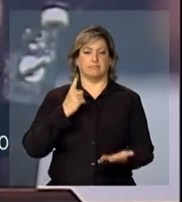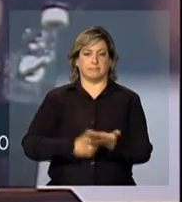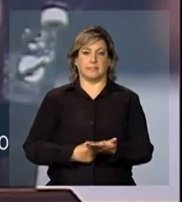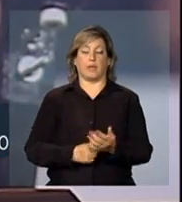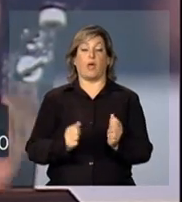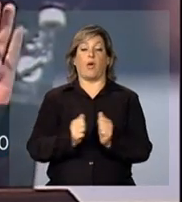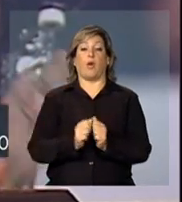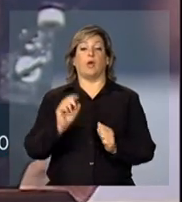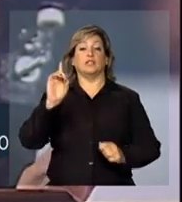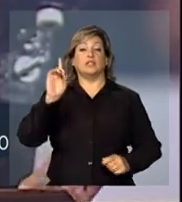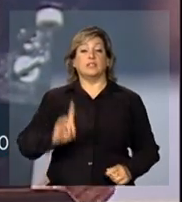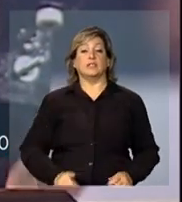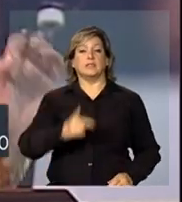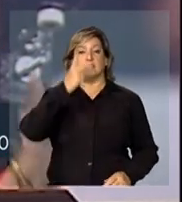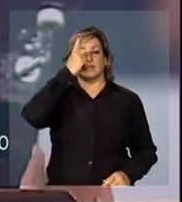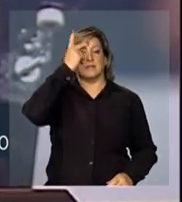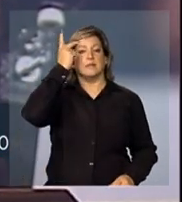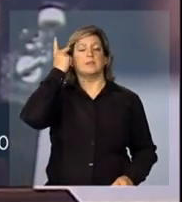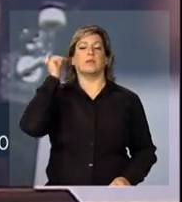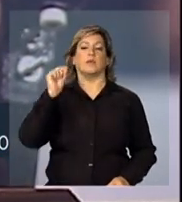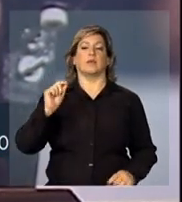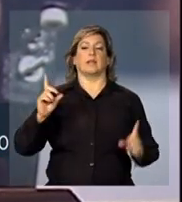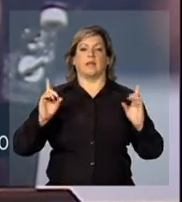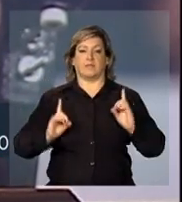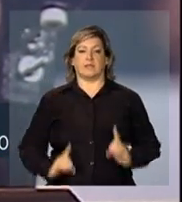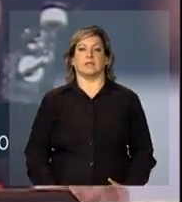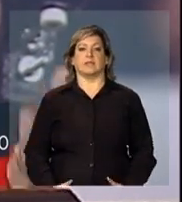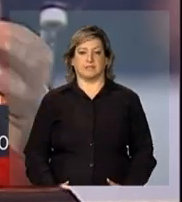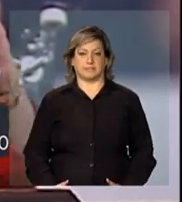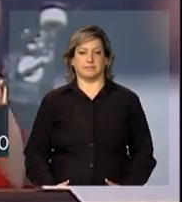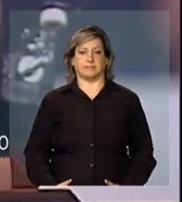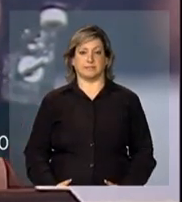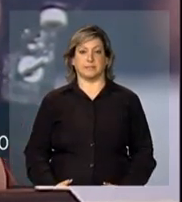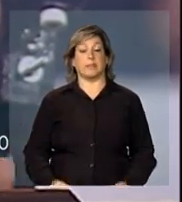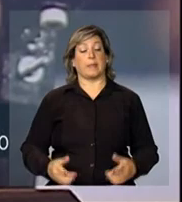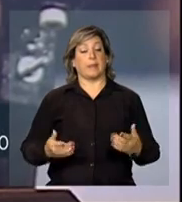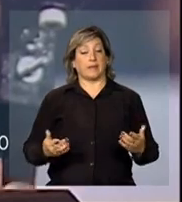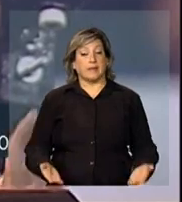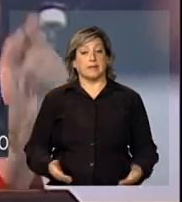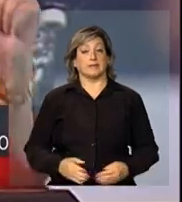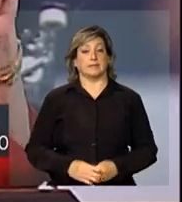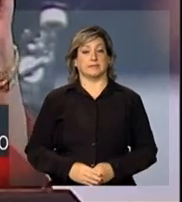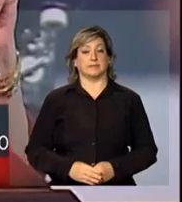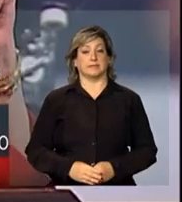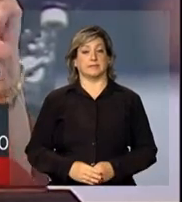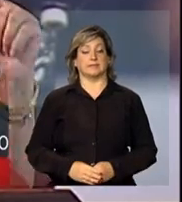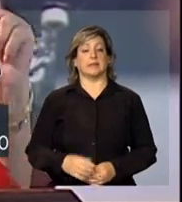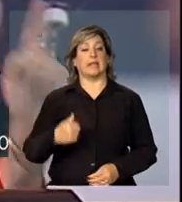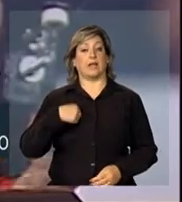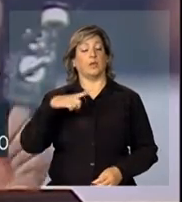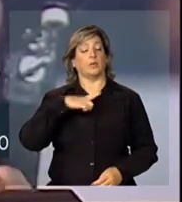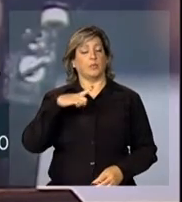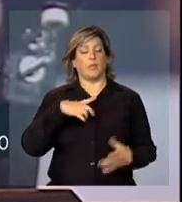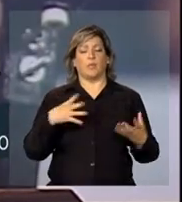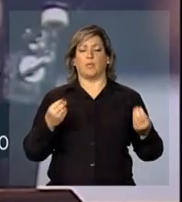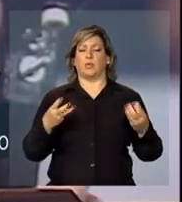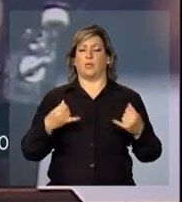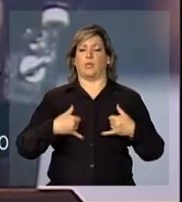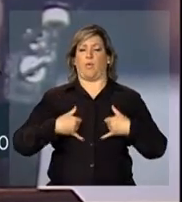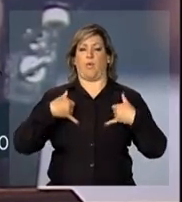e o direito das pessoas com deficiência E aí eu tenho muito